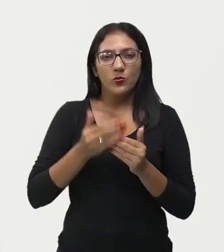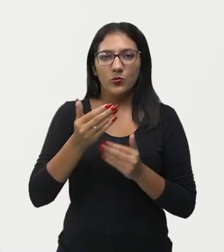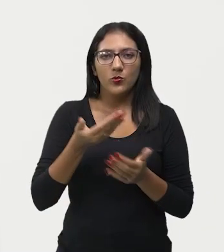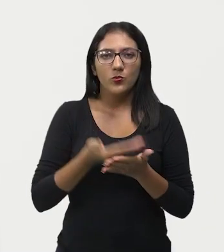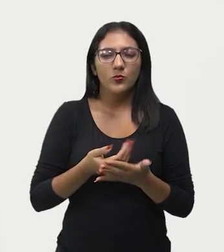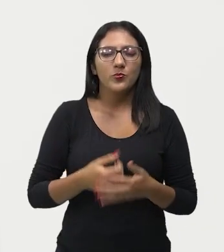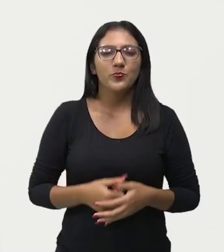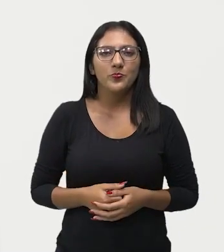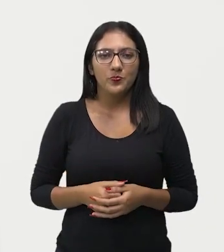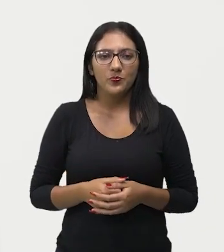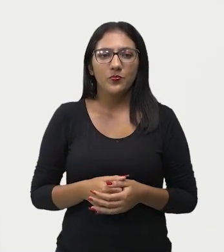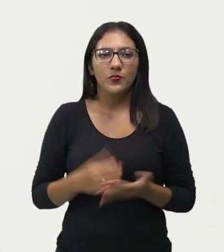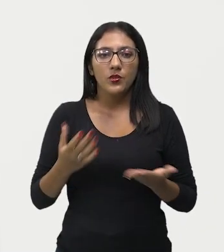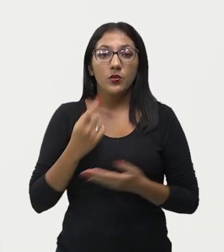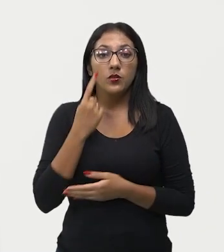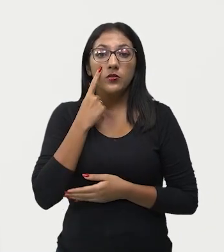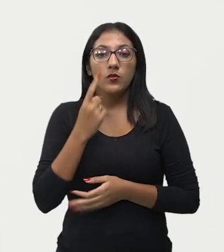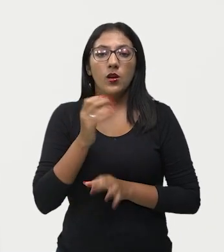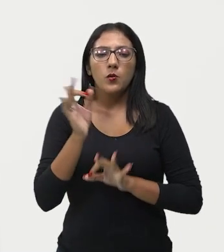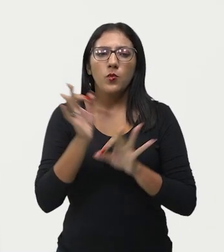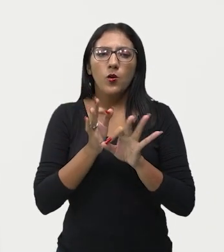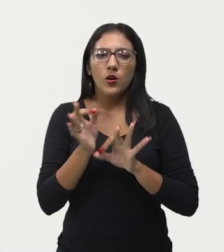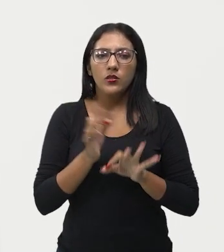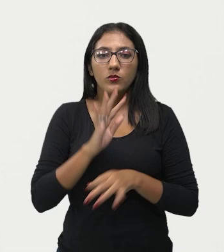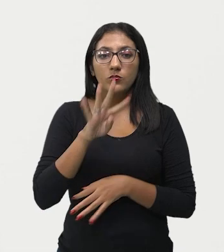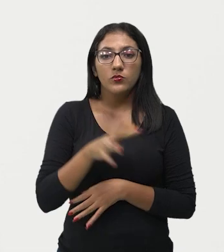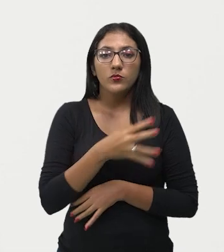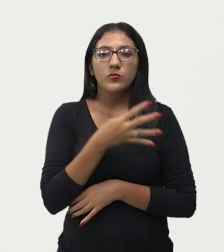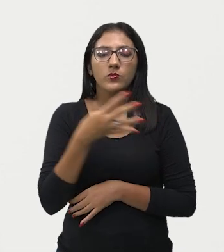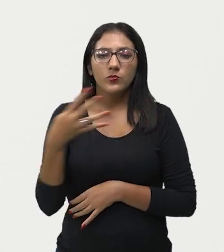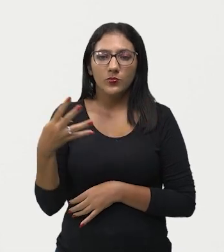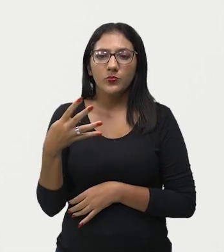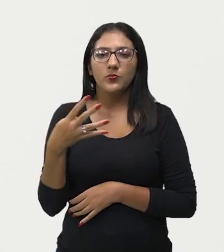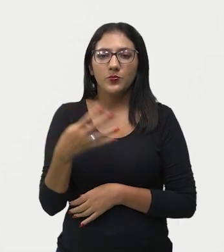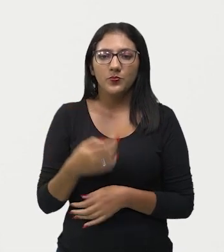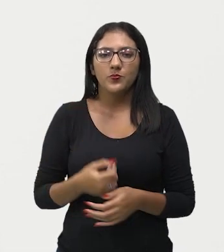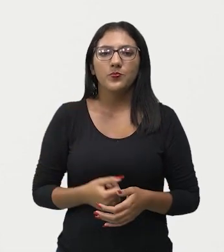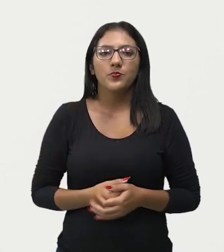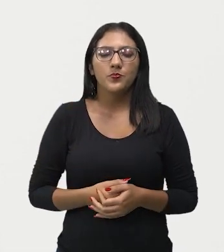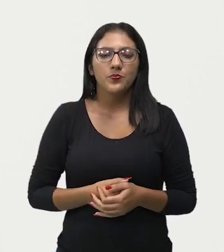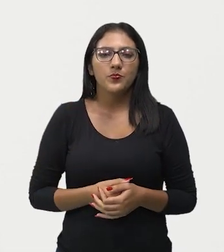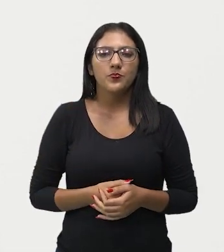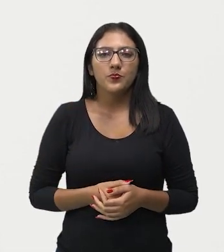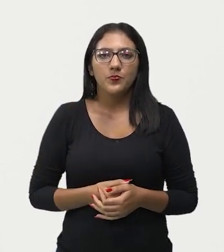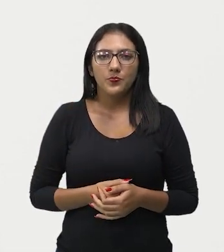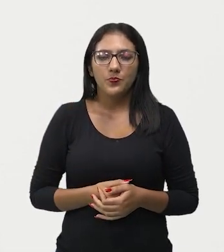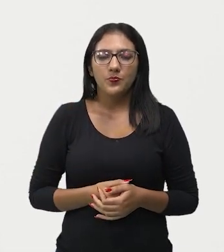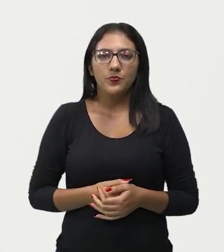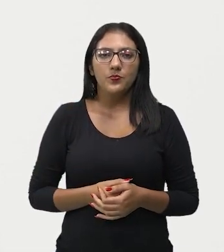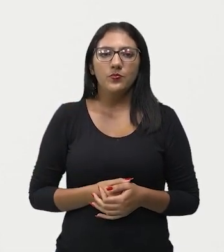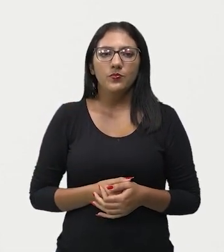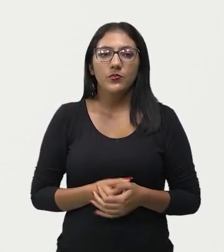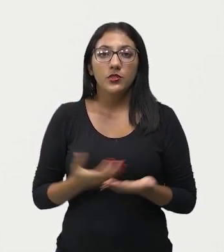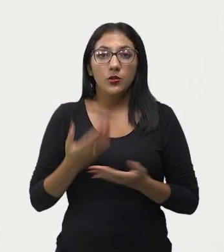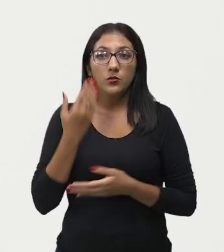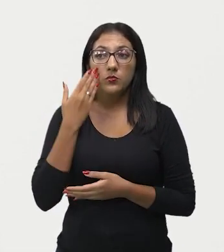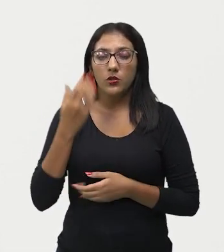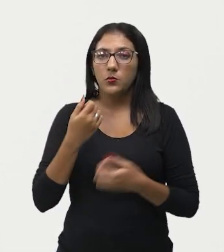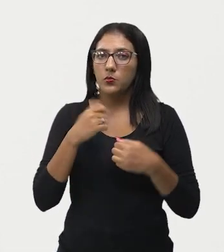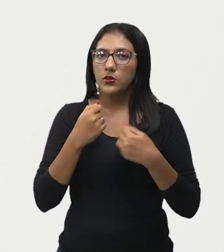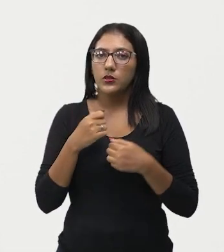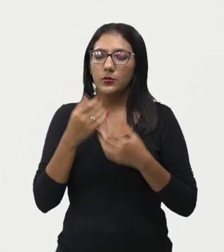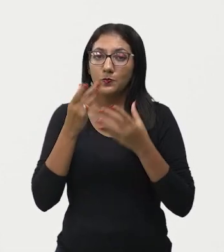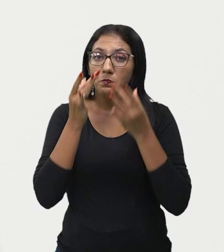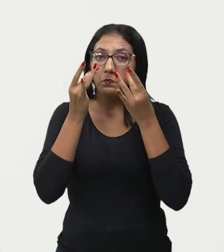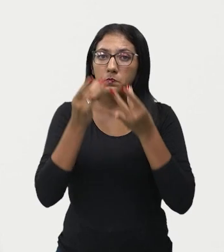aula? Vem comigo porque agora a gente vai falar de tabela de distribuição de frequência. Tá, pessoal? E aí, ó, fica esperto agora